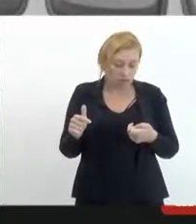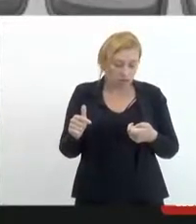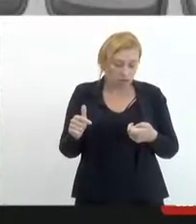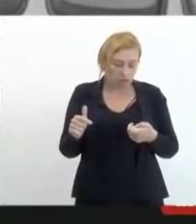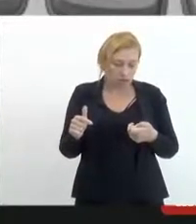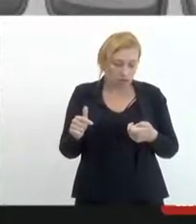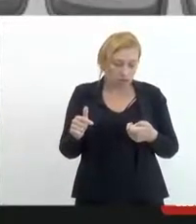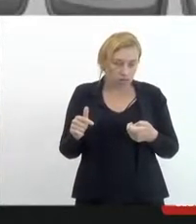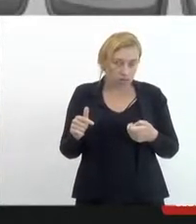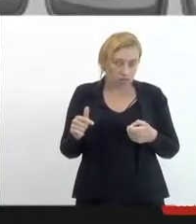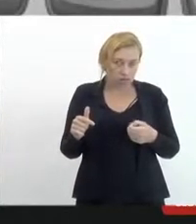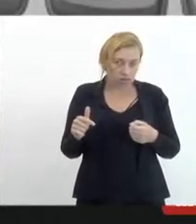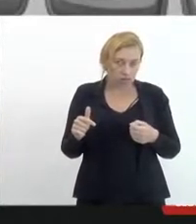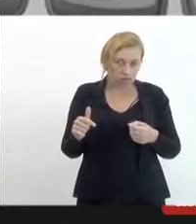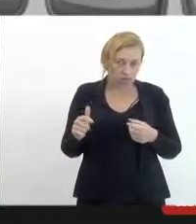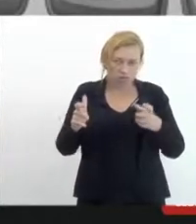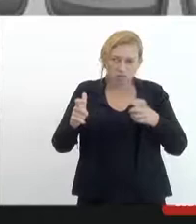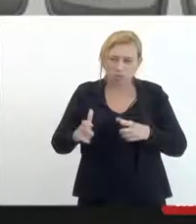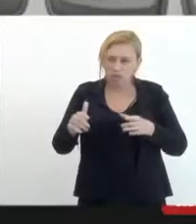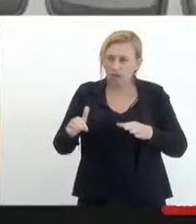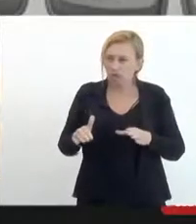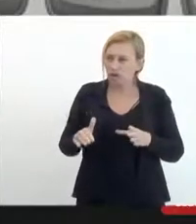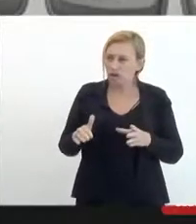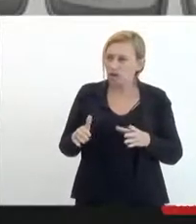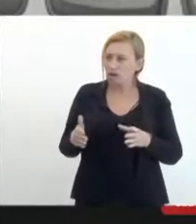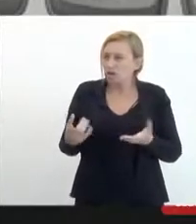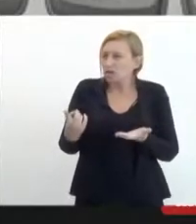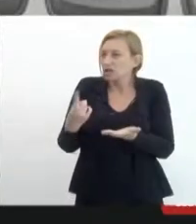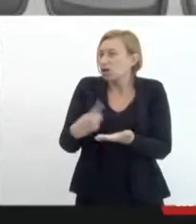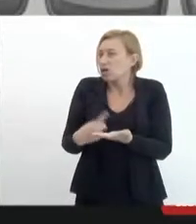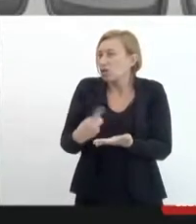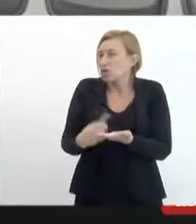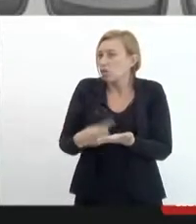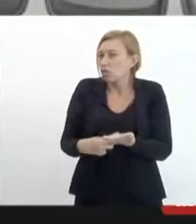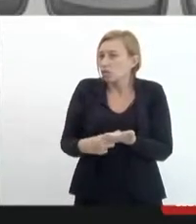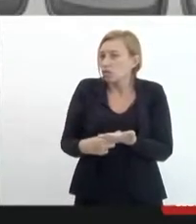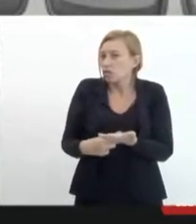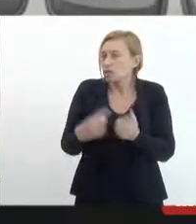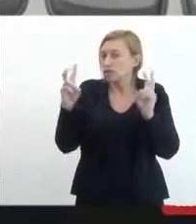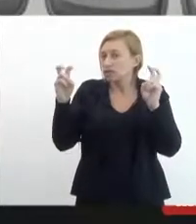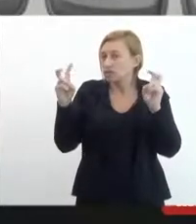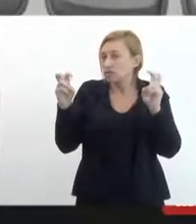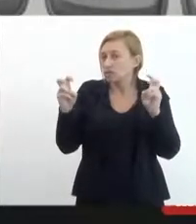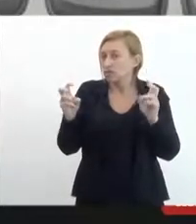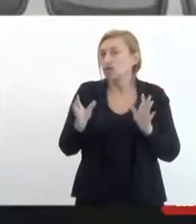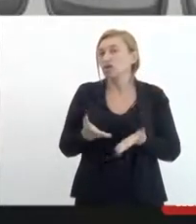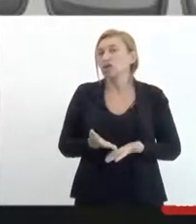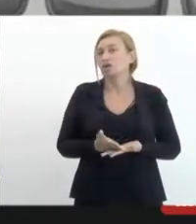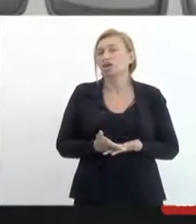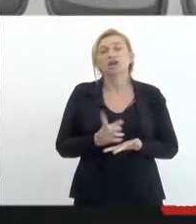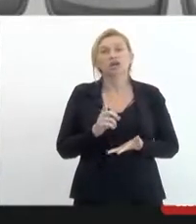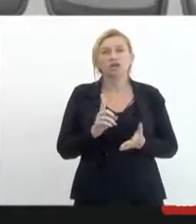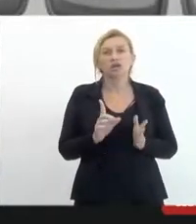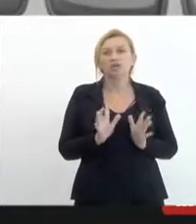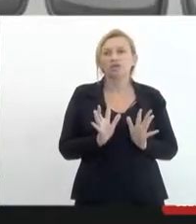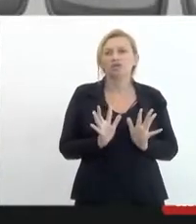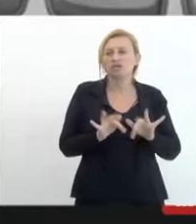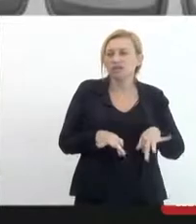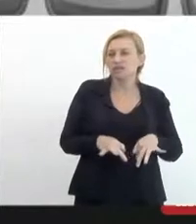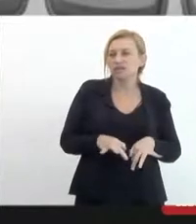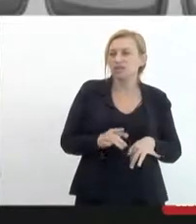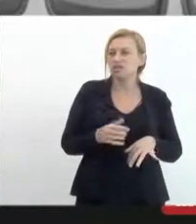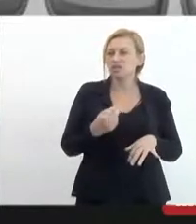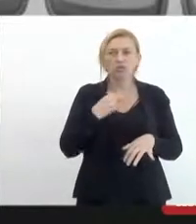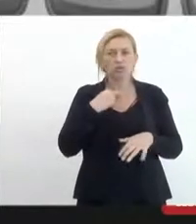espaço pelo ambiente externo de um acordo em relação a estes temas, o que não significa que a gente não possa avaliar